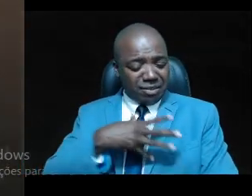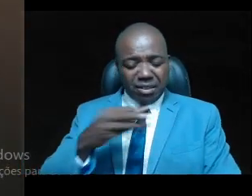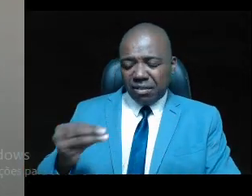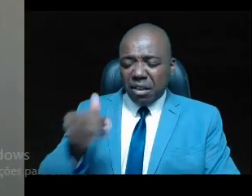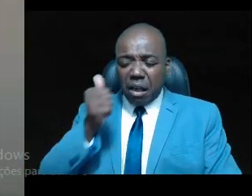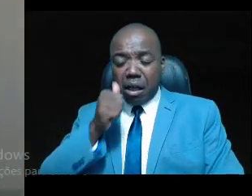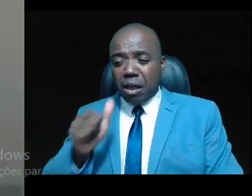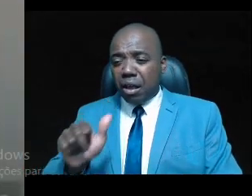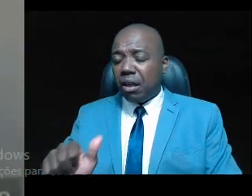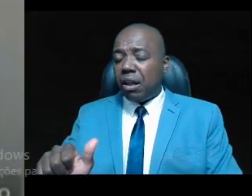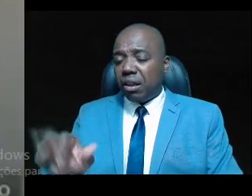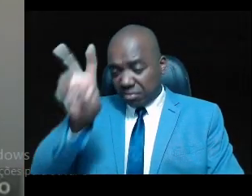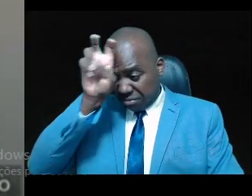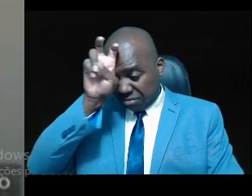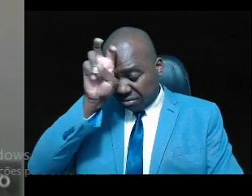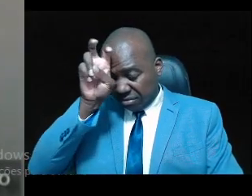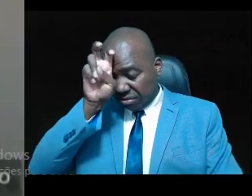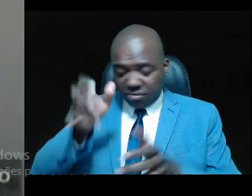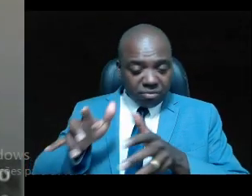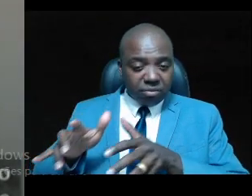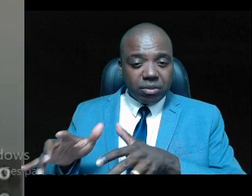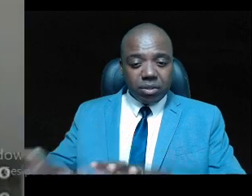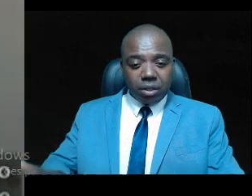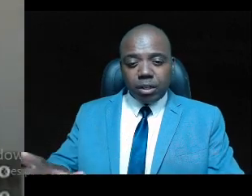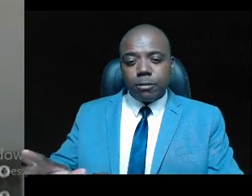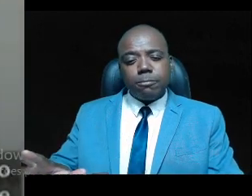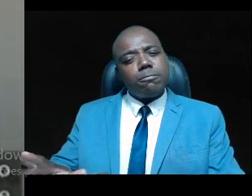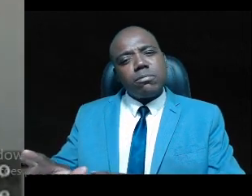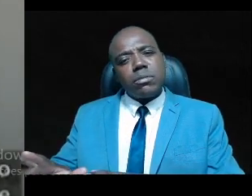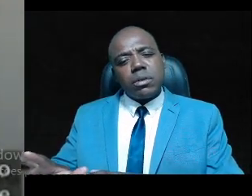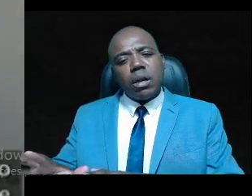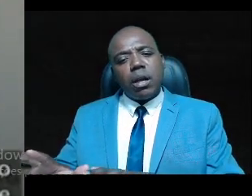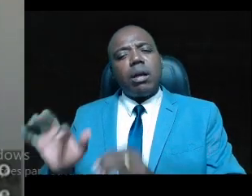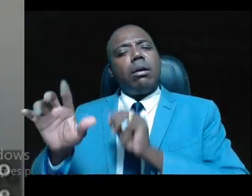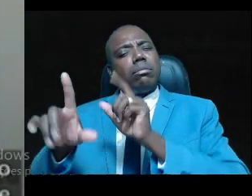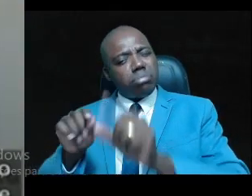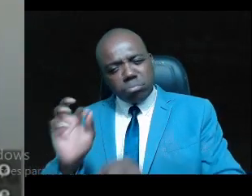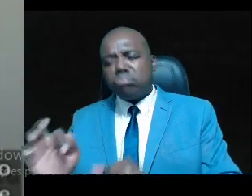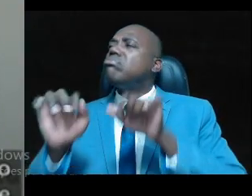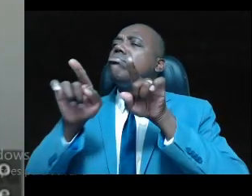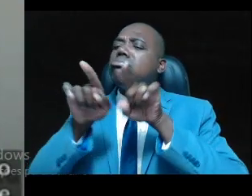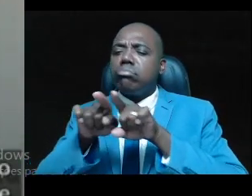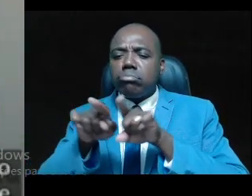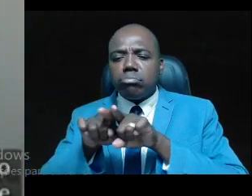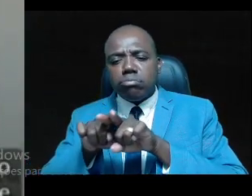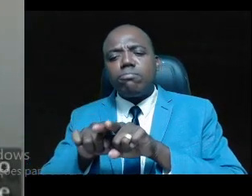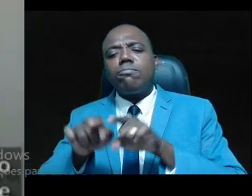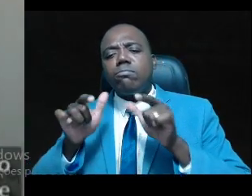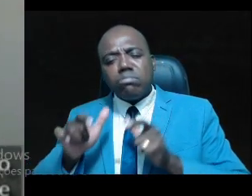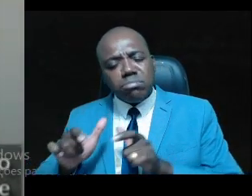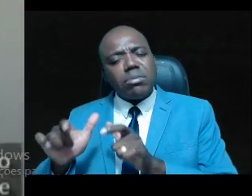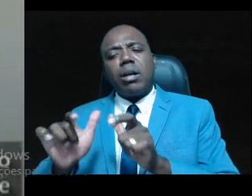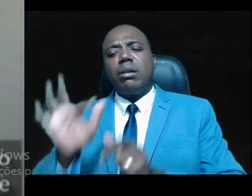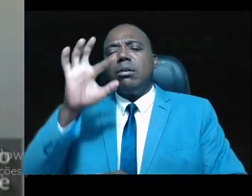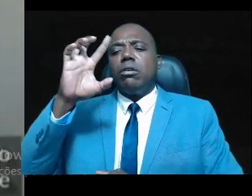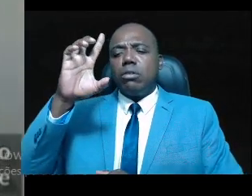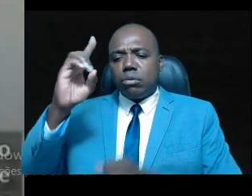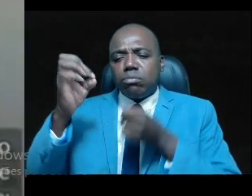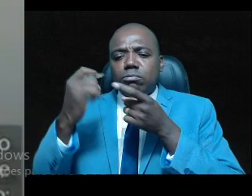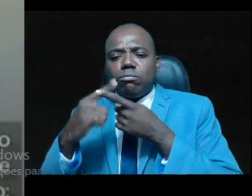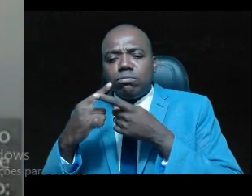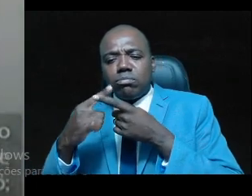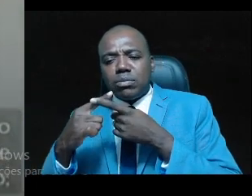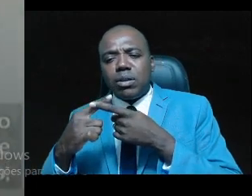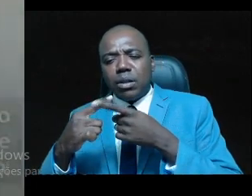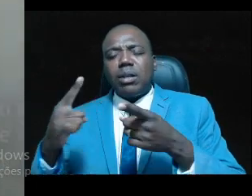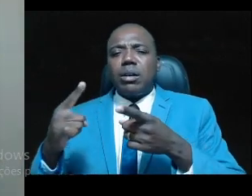Faraó, escolhendo antes ser maltratado com o povo de Deus, do que por um pouco de tempo ter o gozo